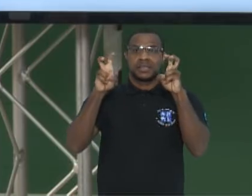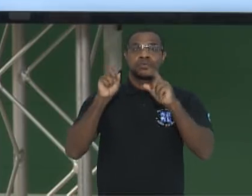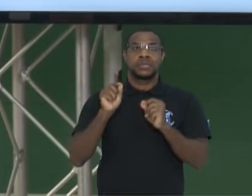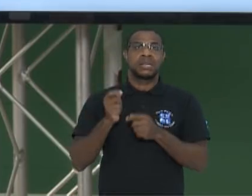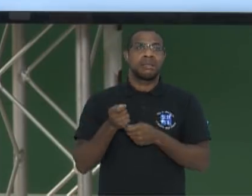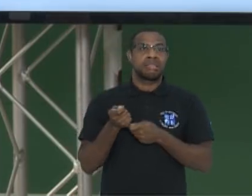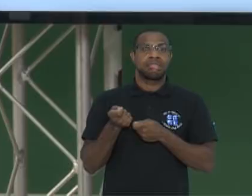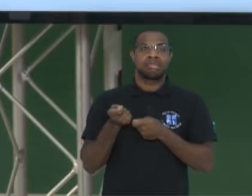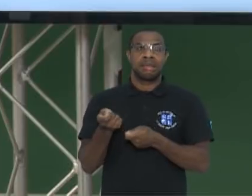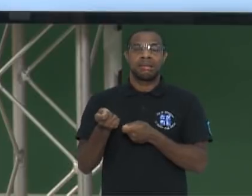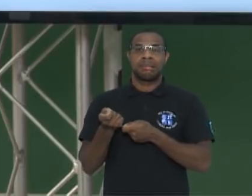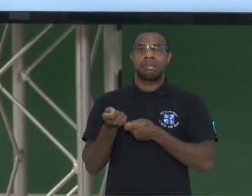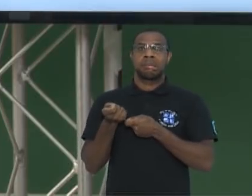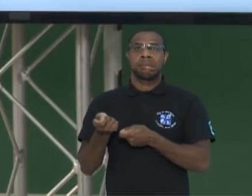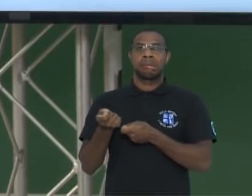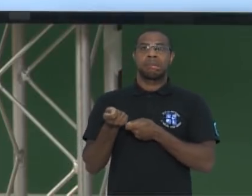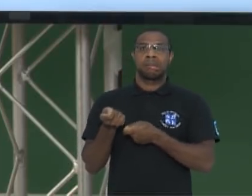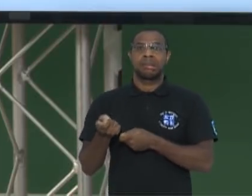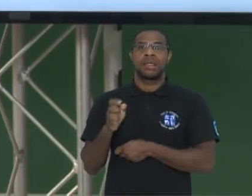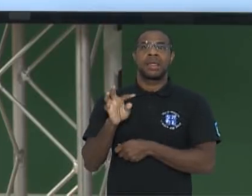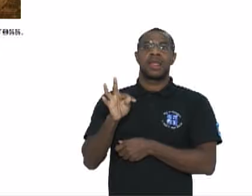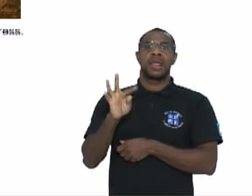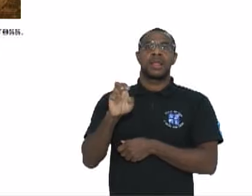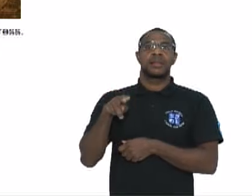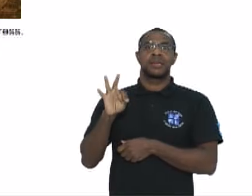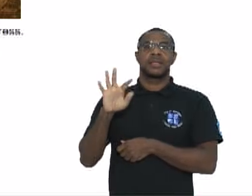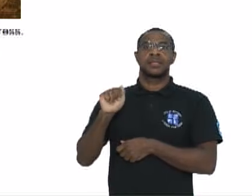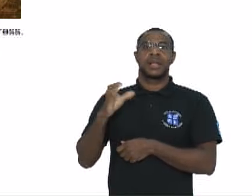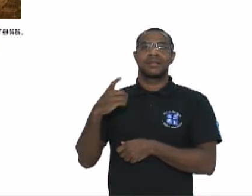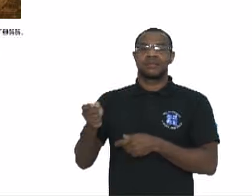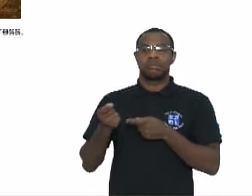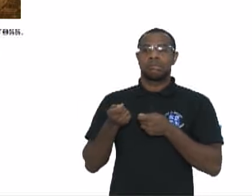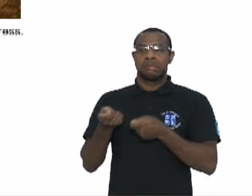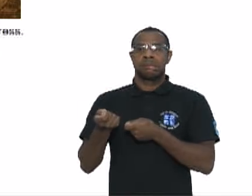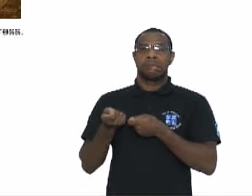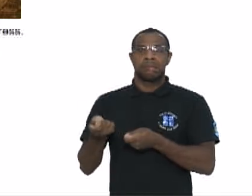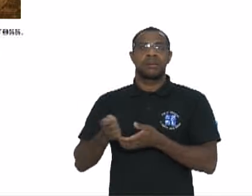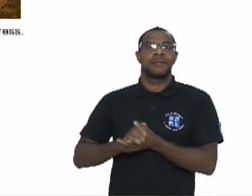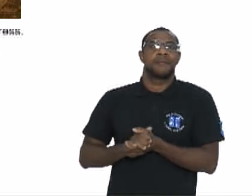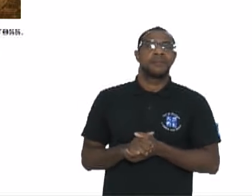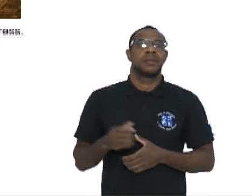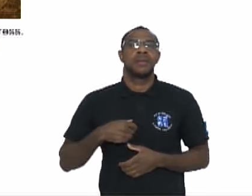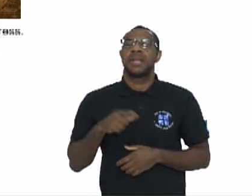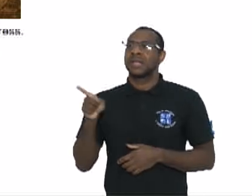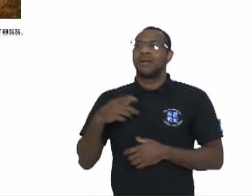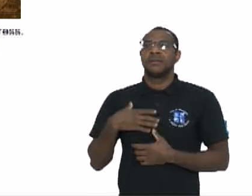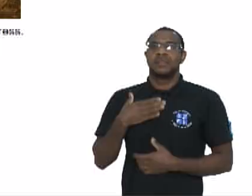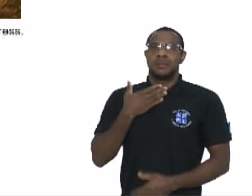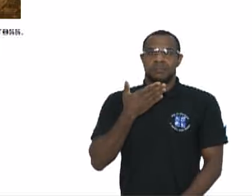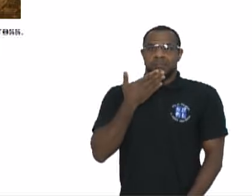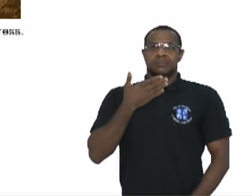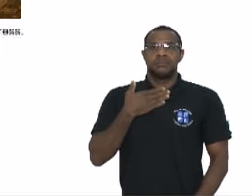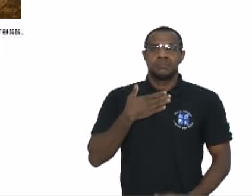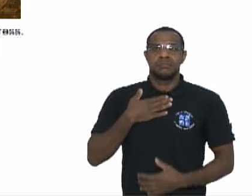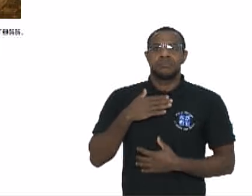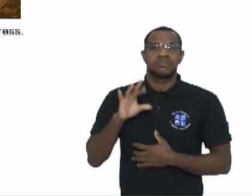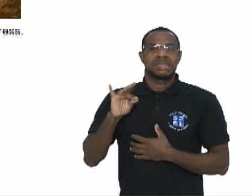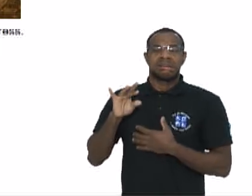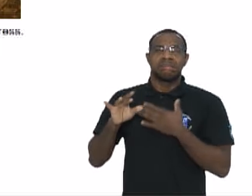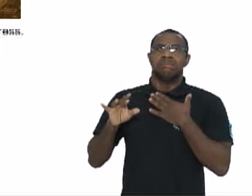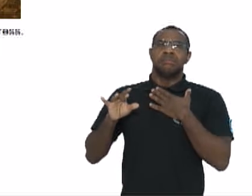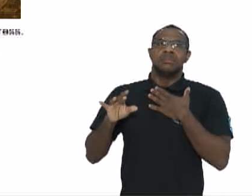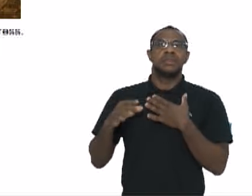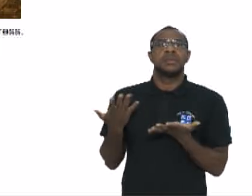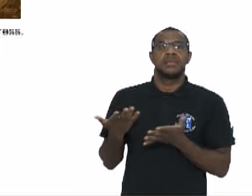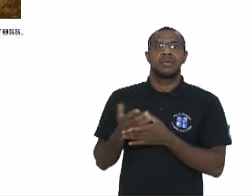Tentação. Né? Veja lá se vocês já leram. Ela estava com soluço. E como se não bastasse a